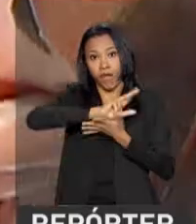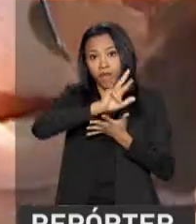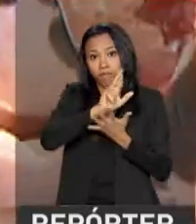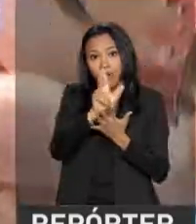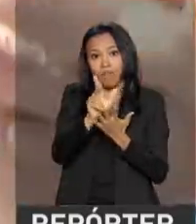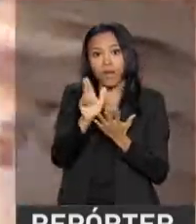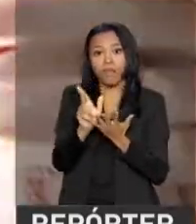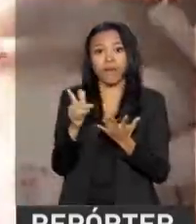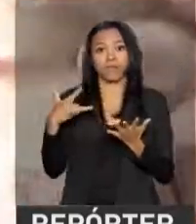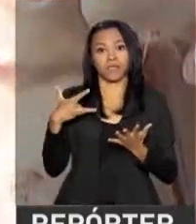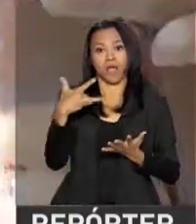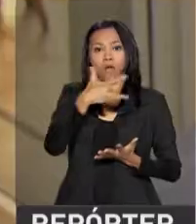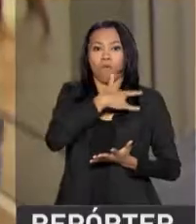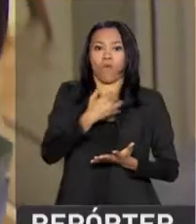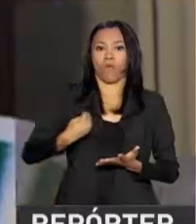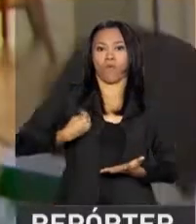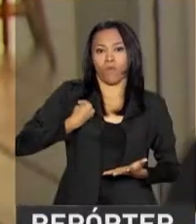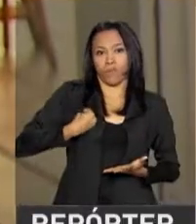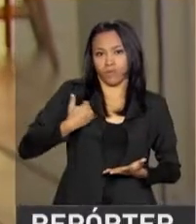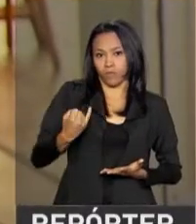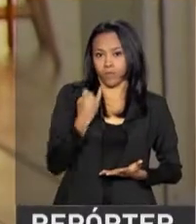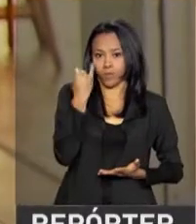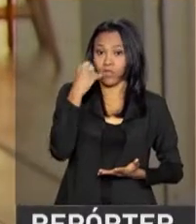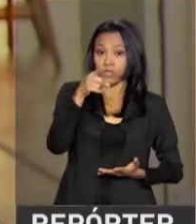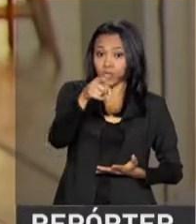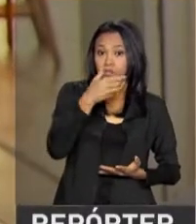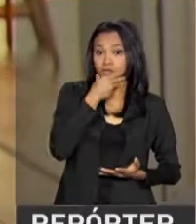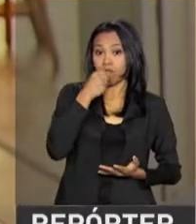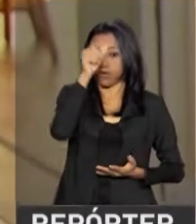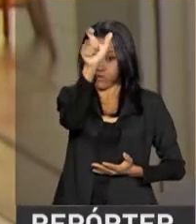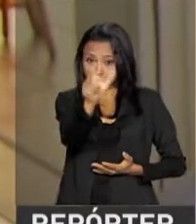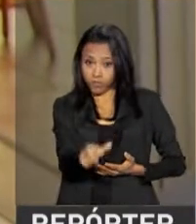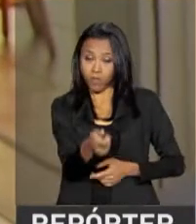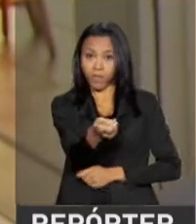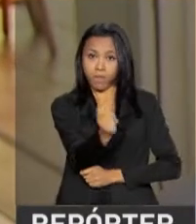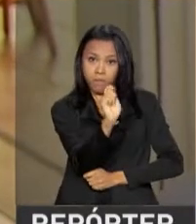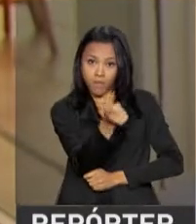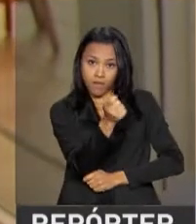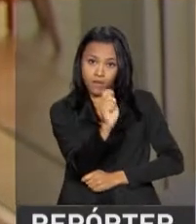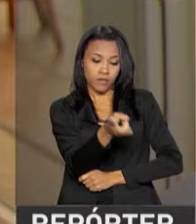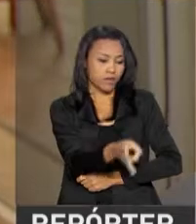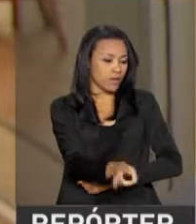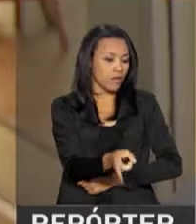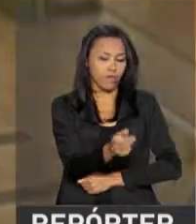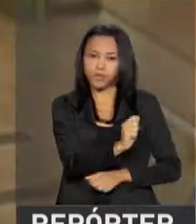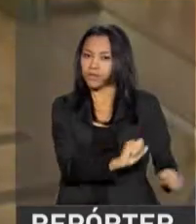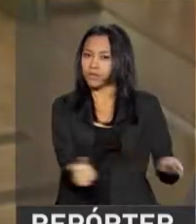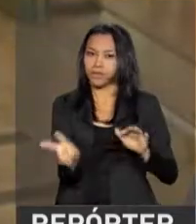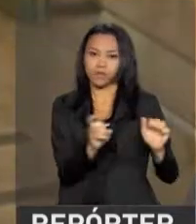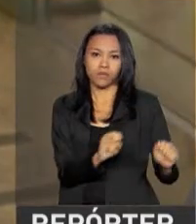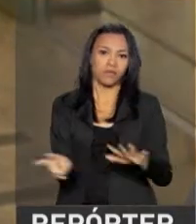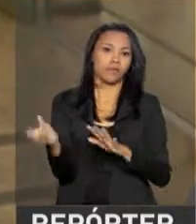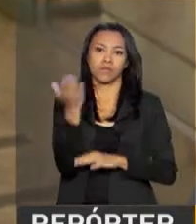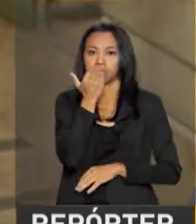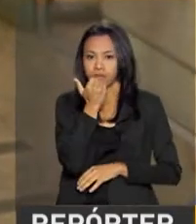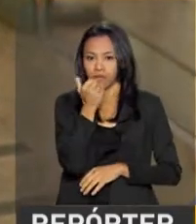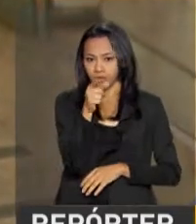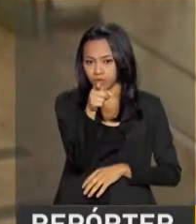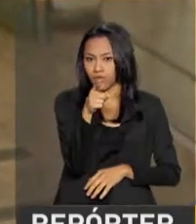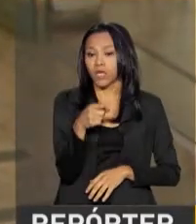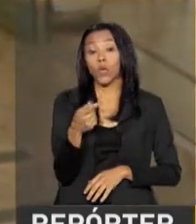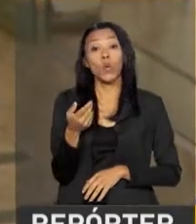para a saúde engenheiro e pescador jordão aguiar consome peixe semanalmente um beijo tem um preço